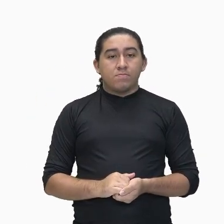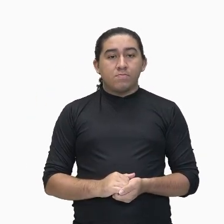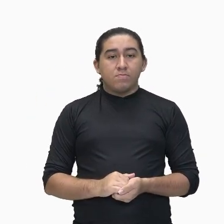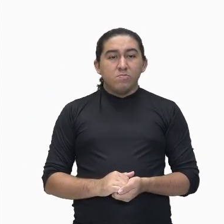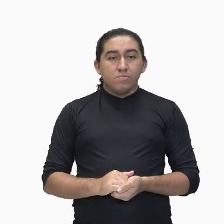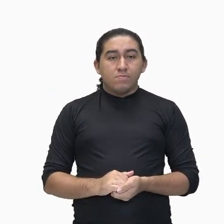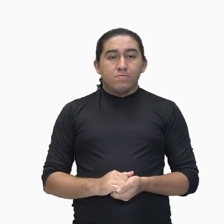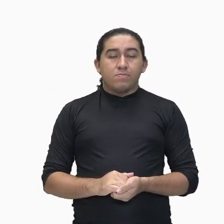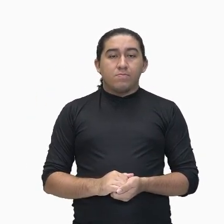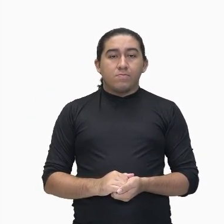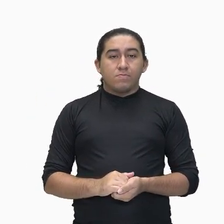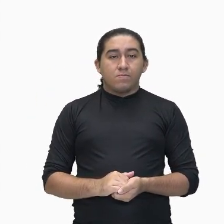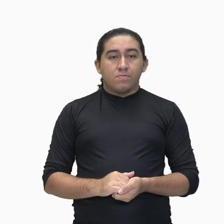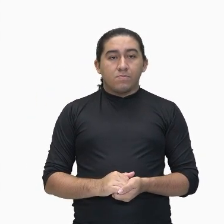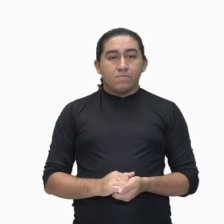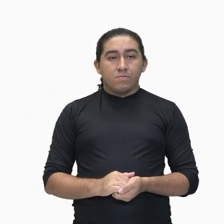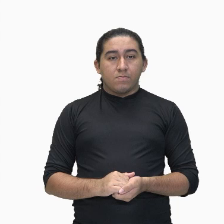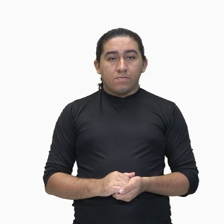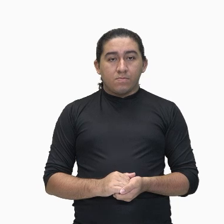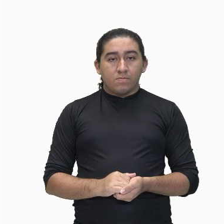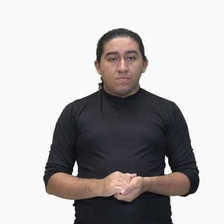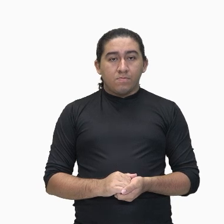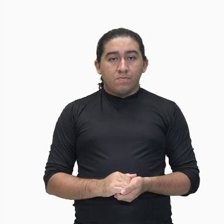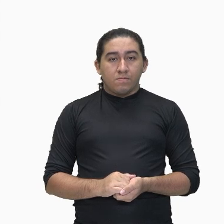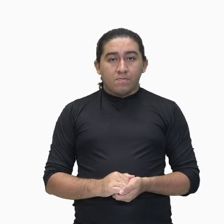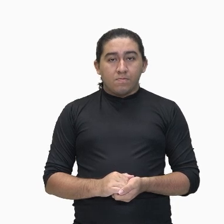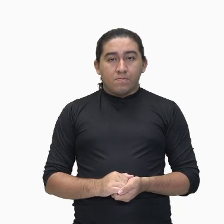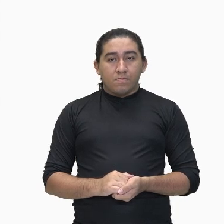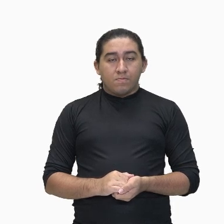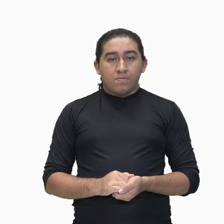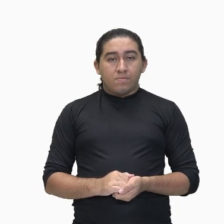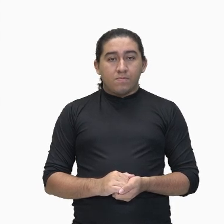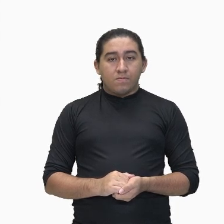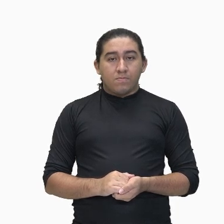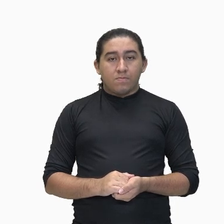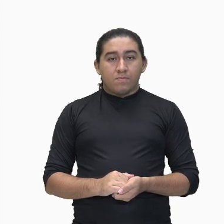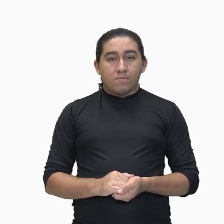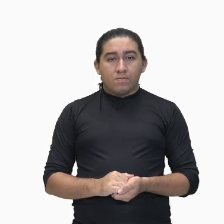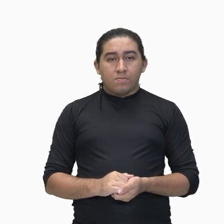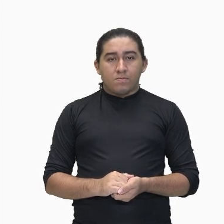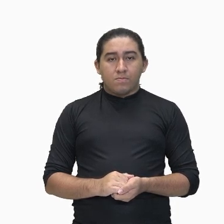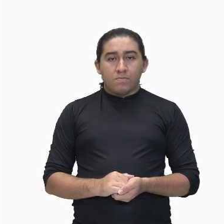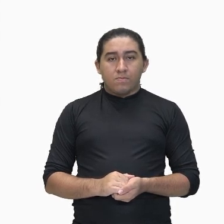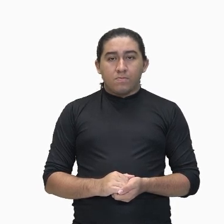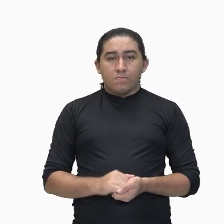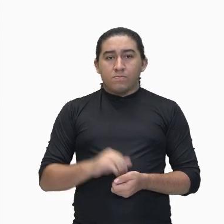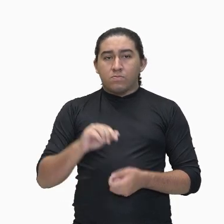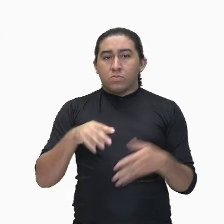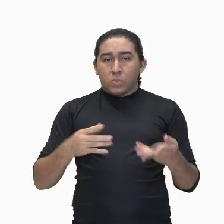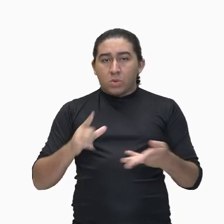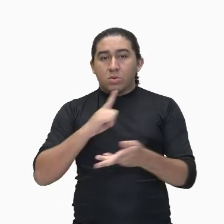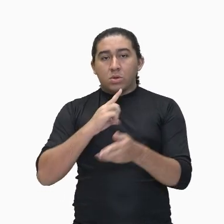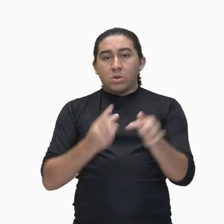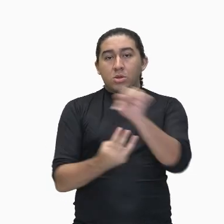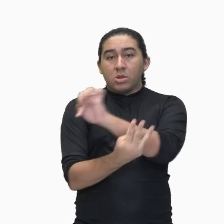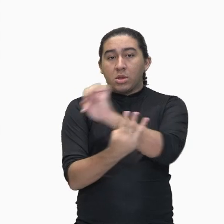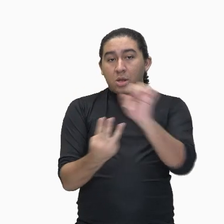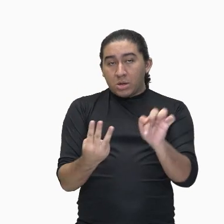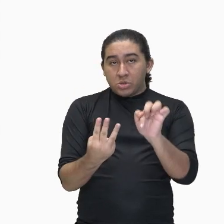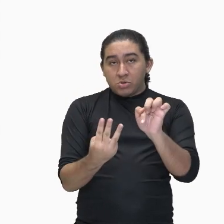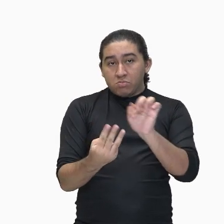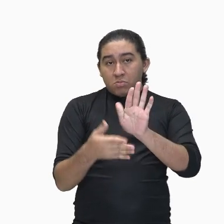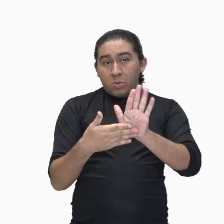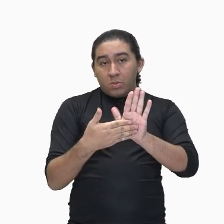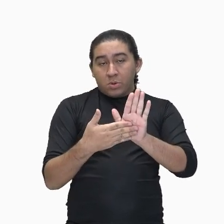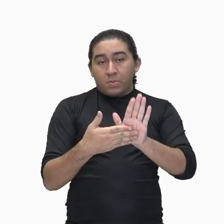Então vamos lá, o silogismo. Então ele é construído por 3 proposições. A primeira é